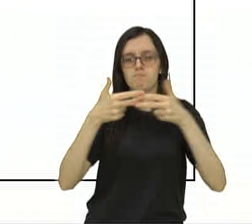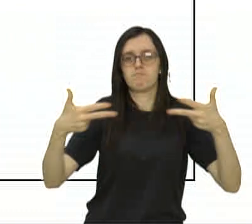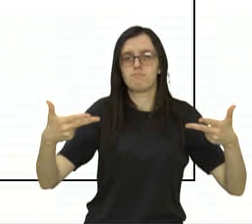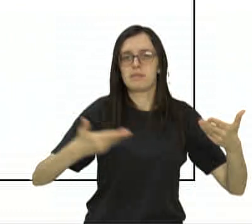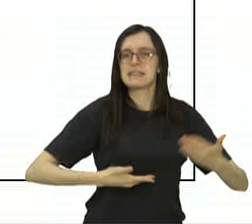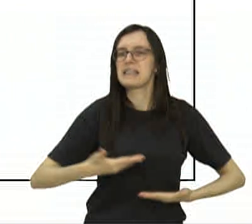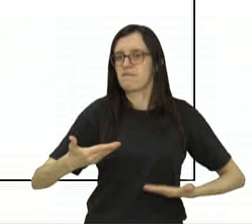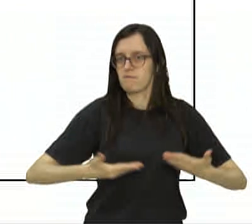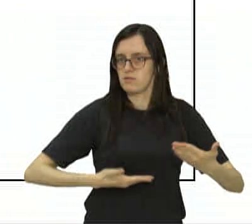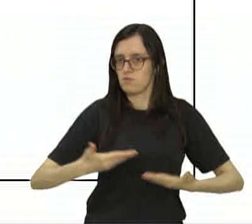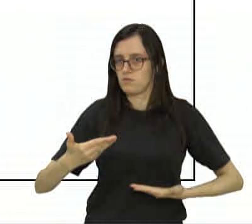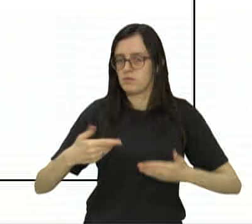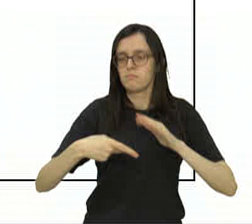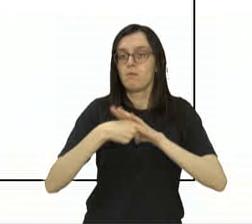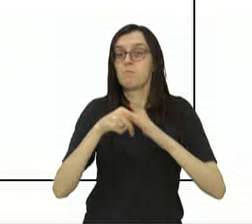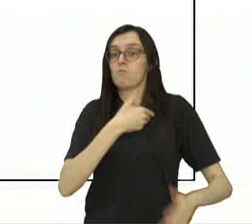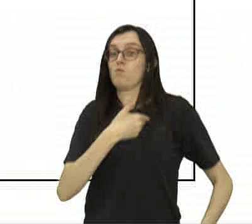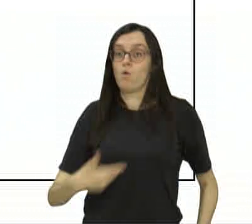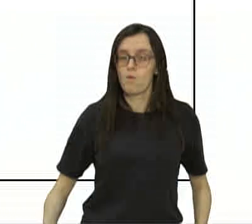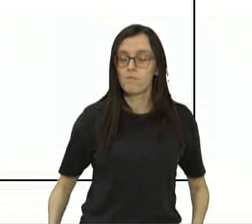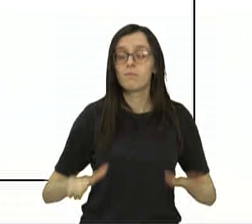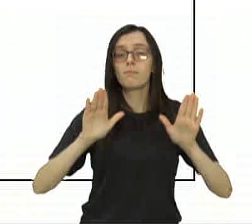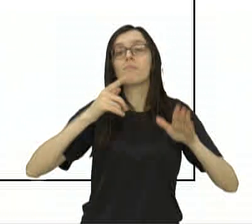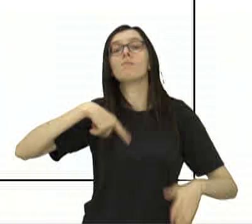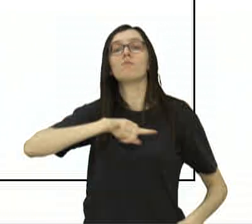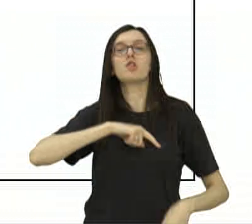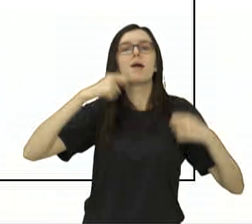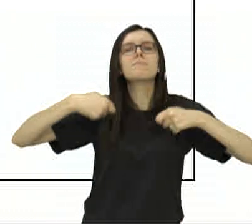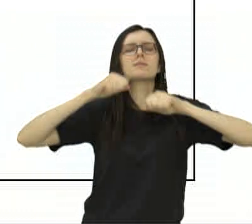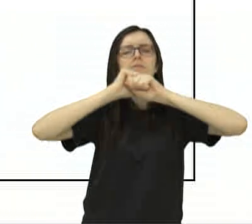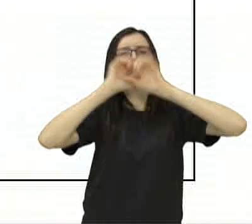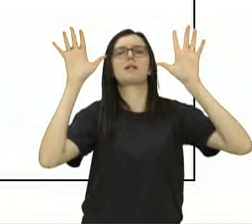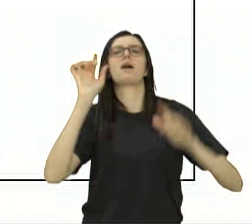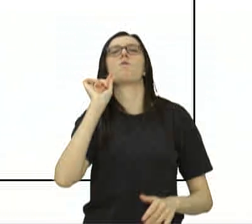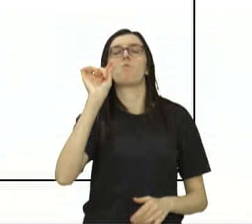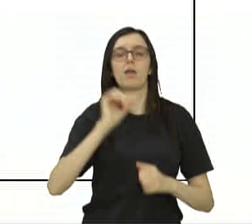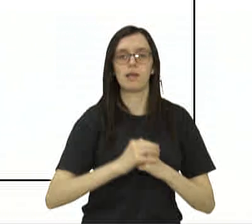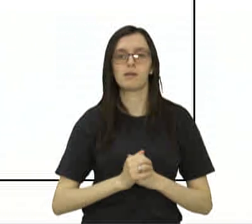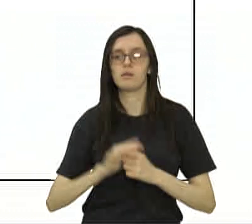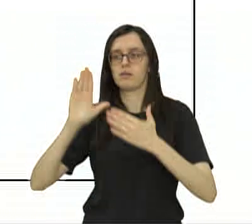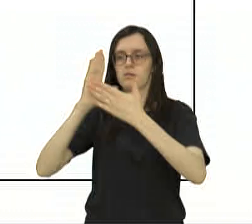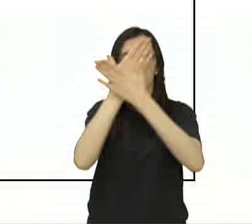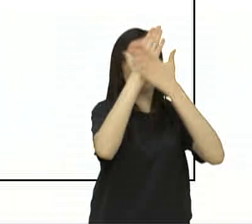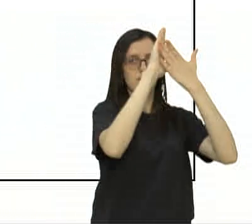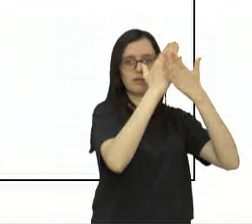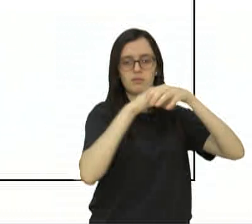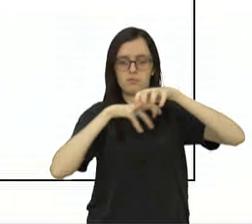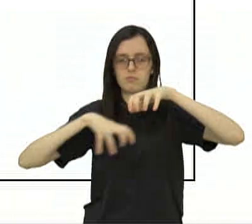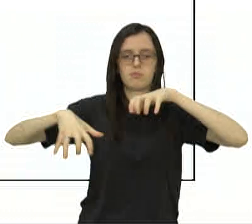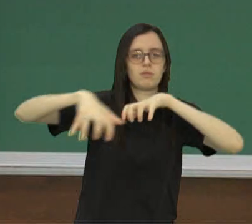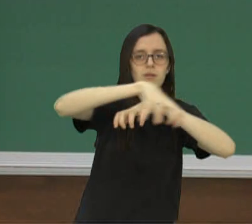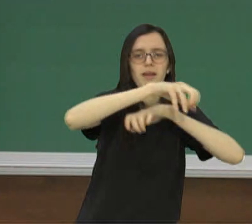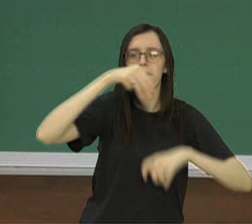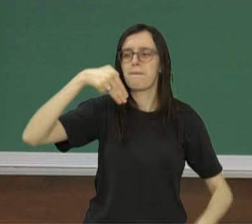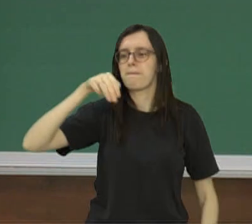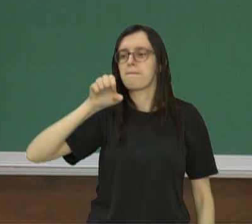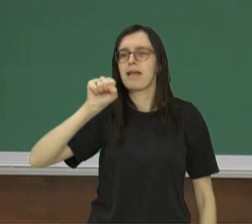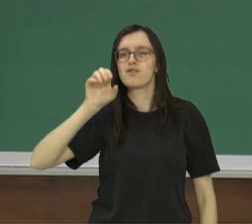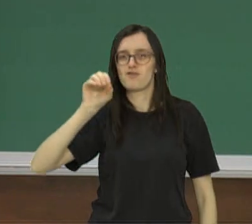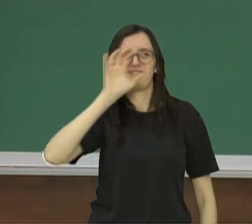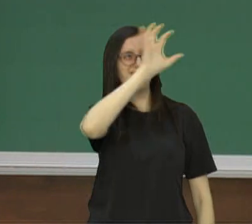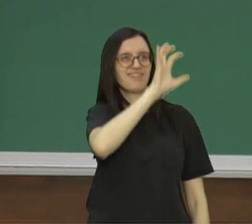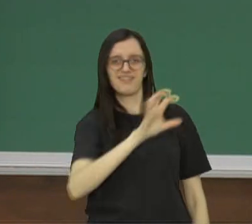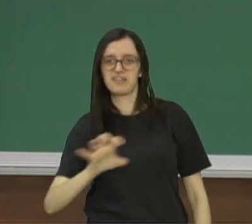serviços públicos. Então, o que nós temos que deixar bem claro, pessoal, é que a divisão em mesorregiões é uma divisão